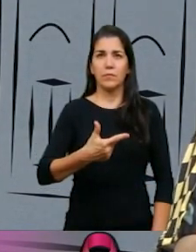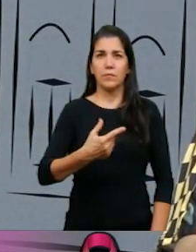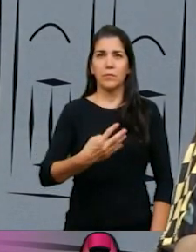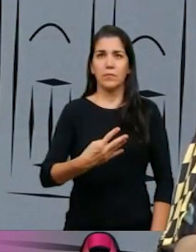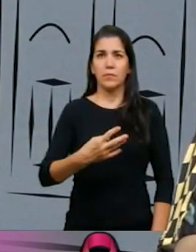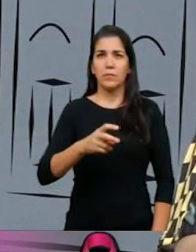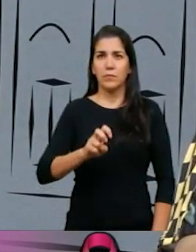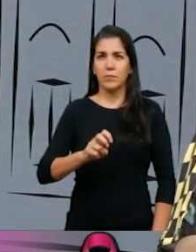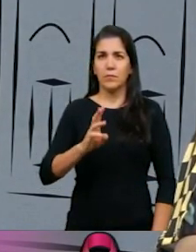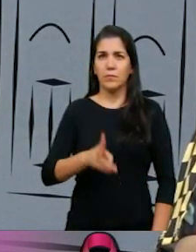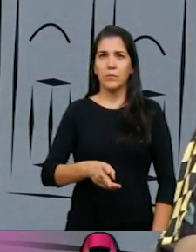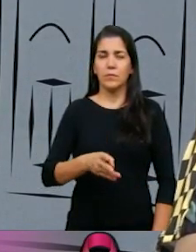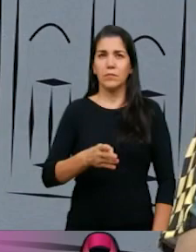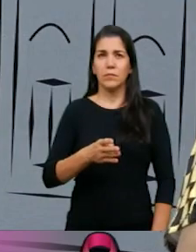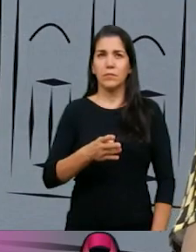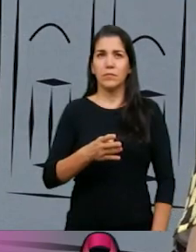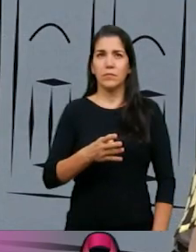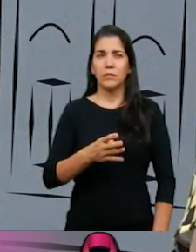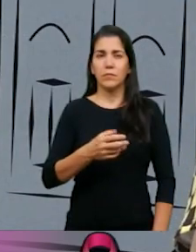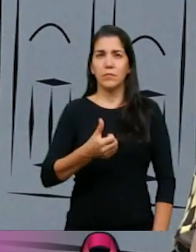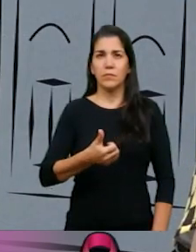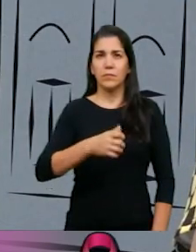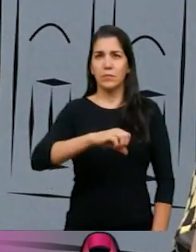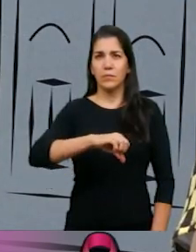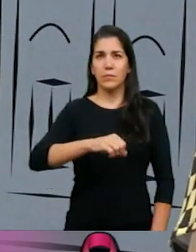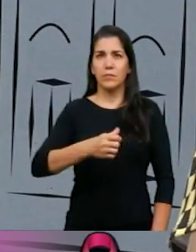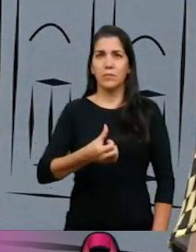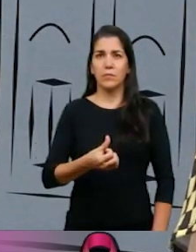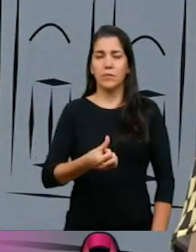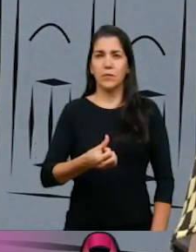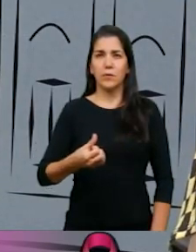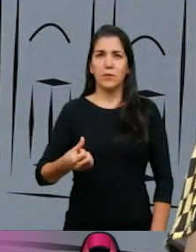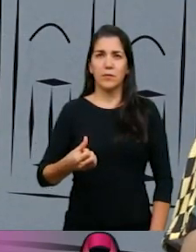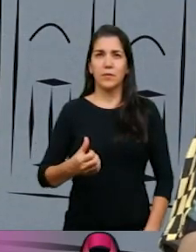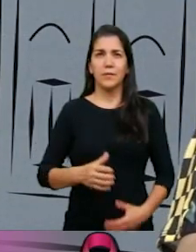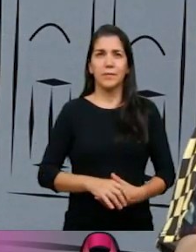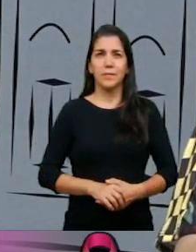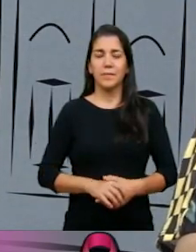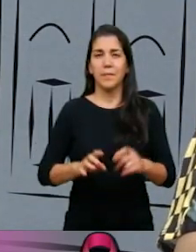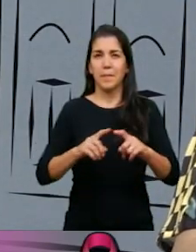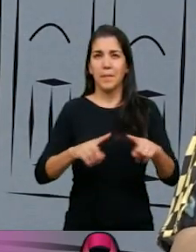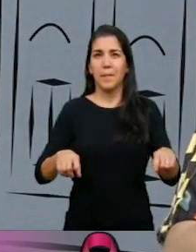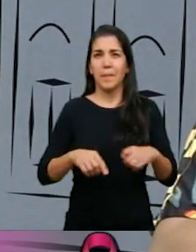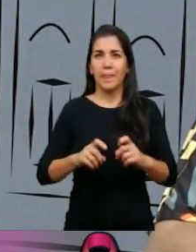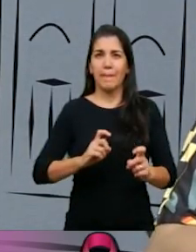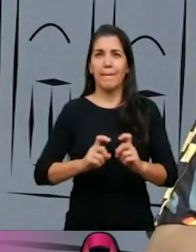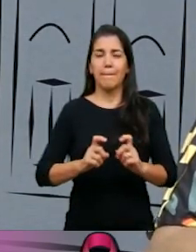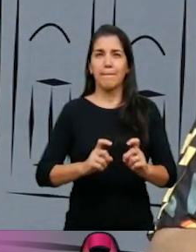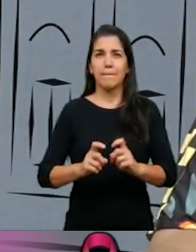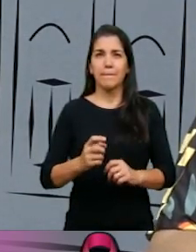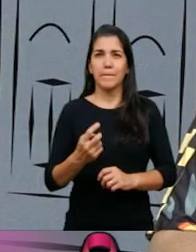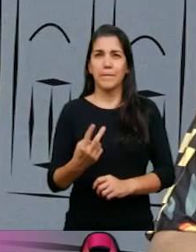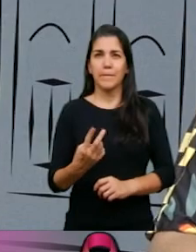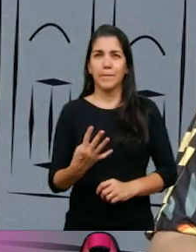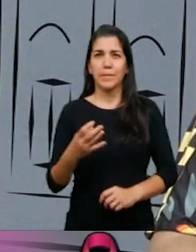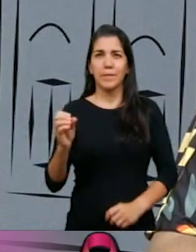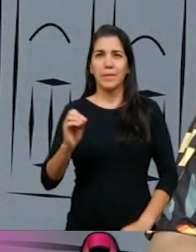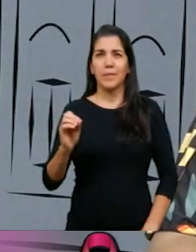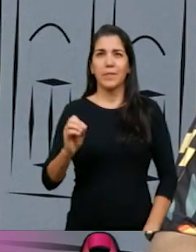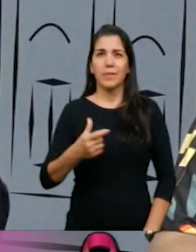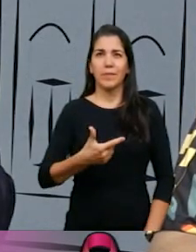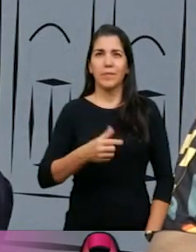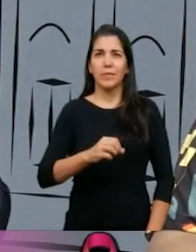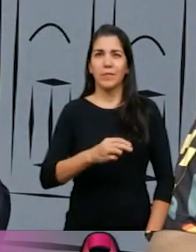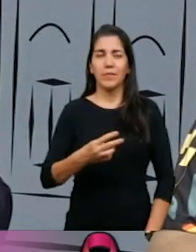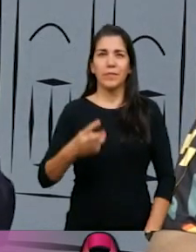1245 de 13 de junho de 1966. Sala das Sessões, 24 de outubro de